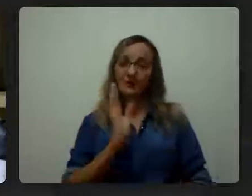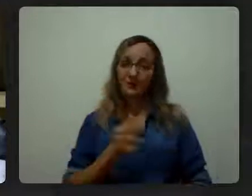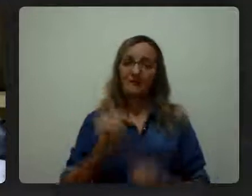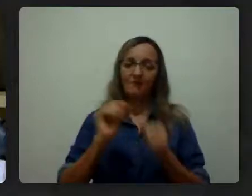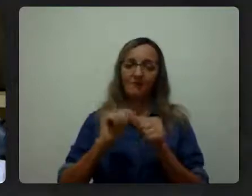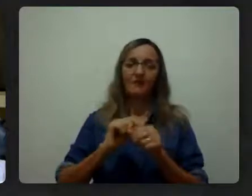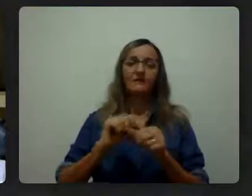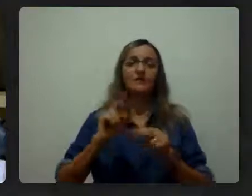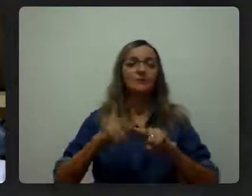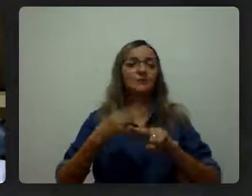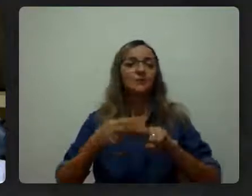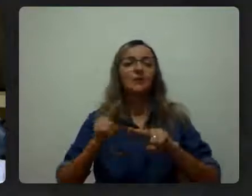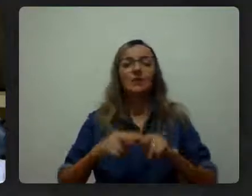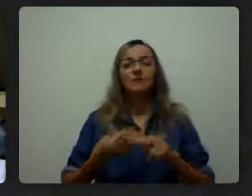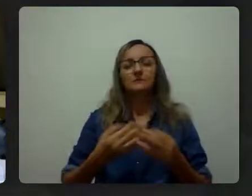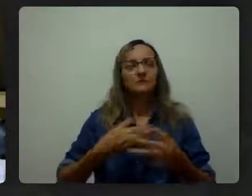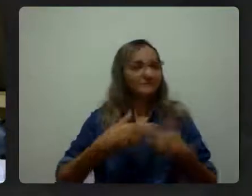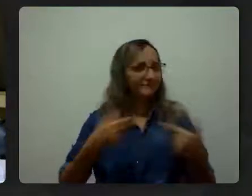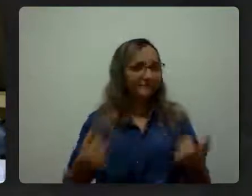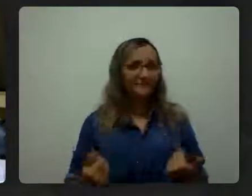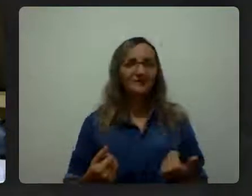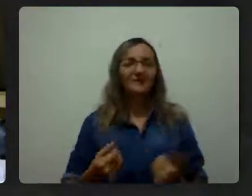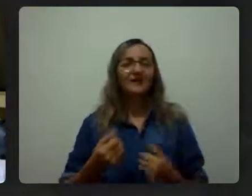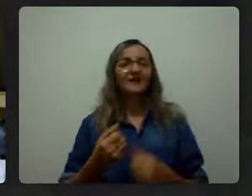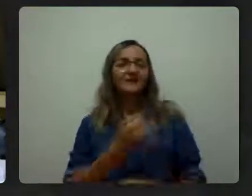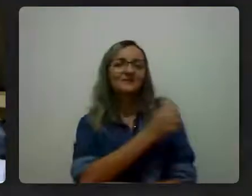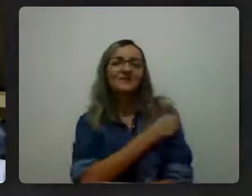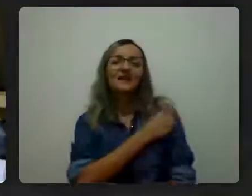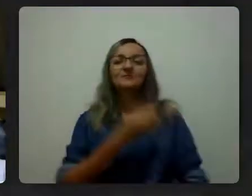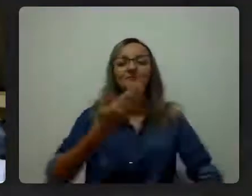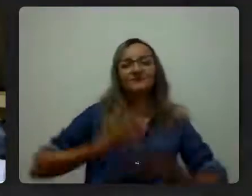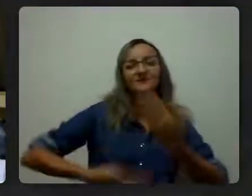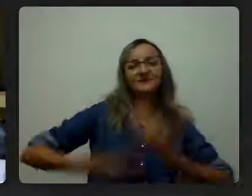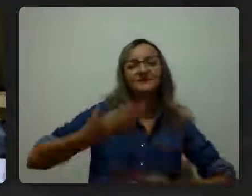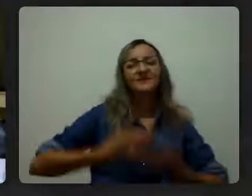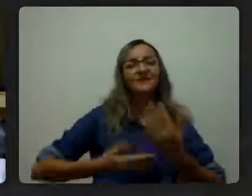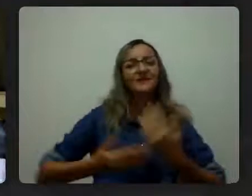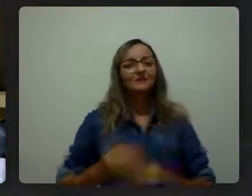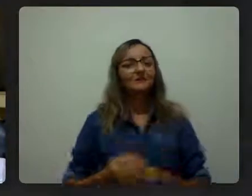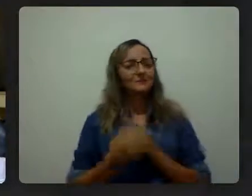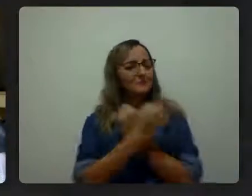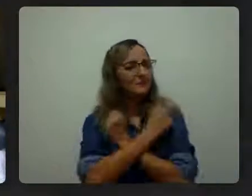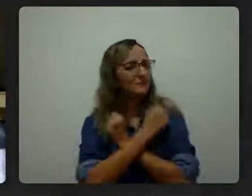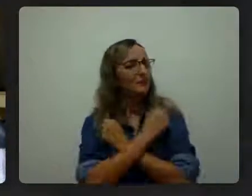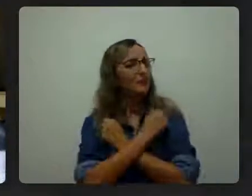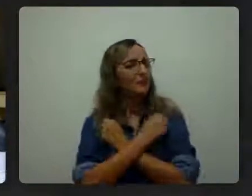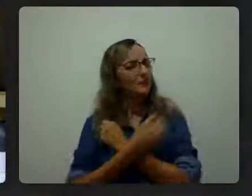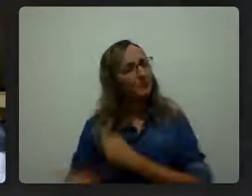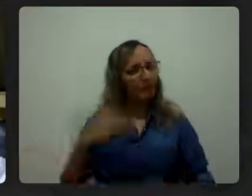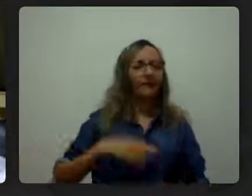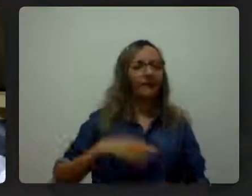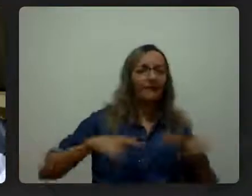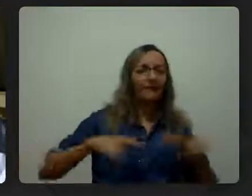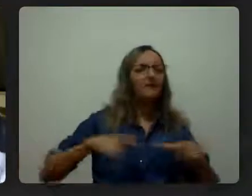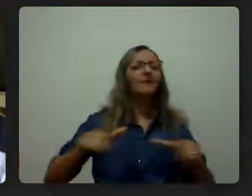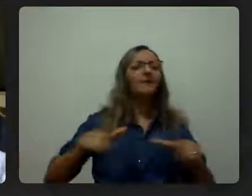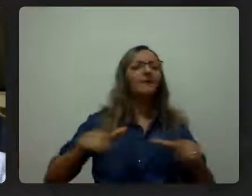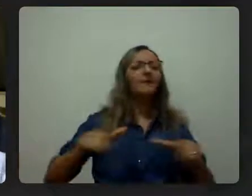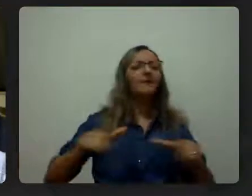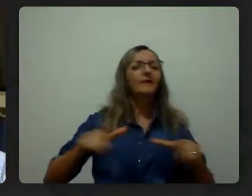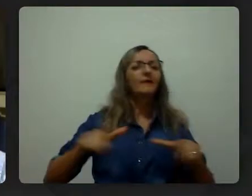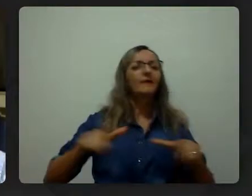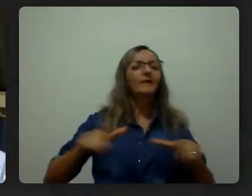fiquem ligados. Diga ali, professor, que eu te cortei, desculpe. Eu falei que eu quero o meu também, não recebi, não. Brincando.